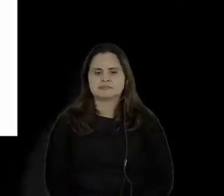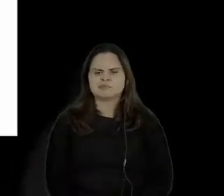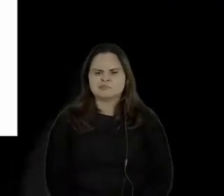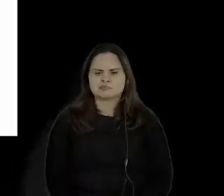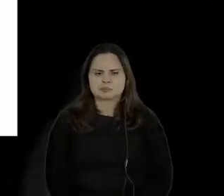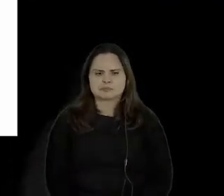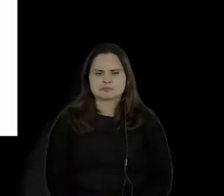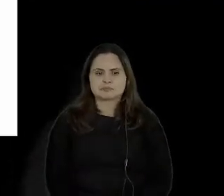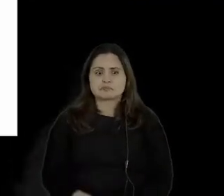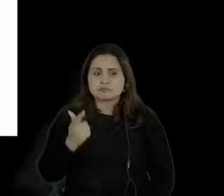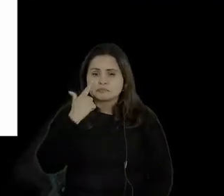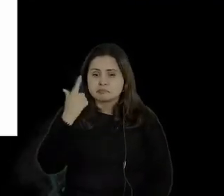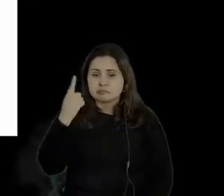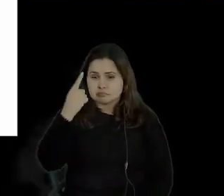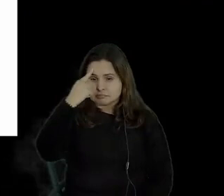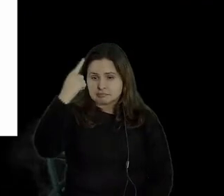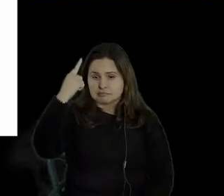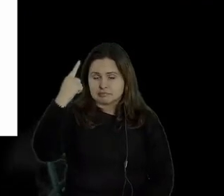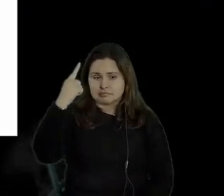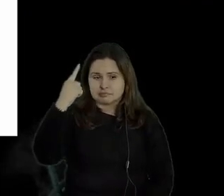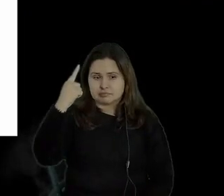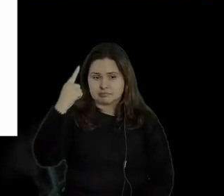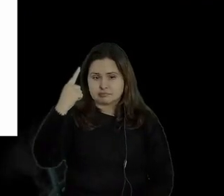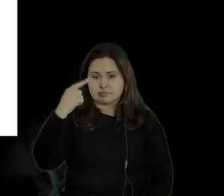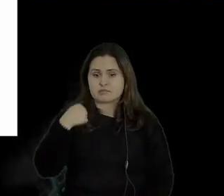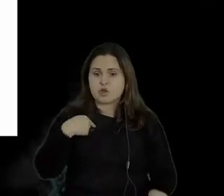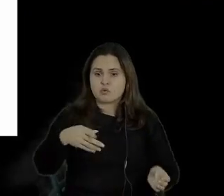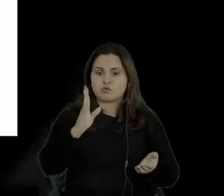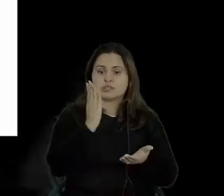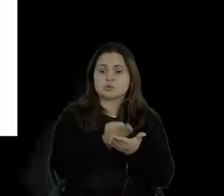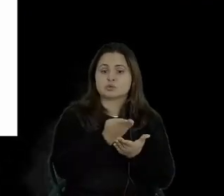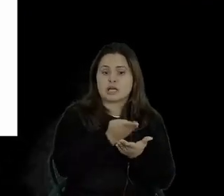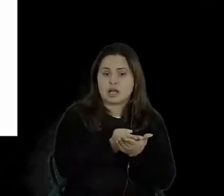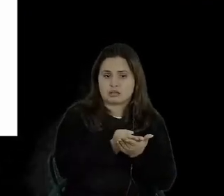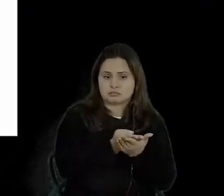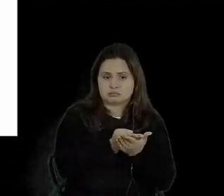Aí o que eu fiz? Eu fui estudar. Próximo.